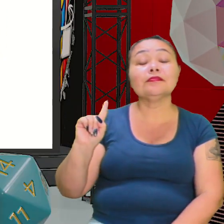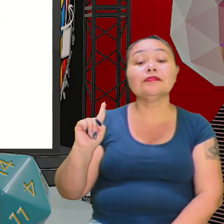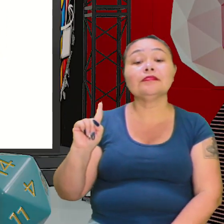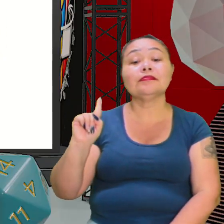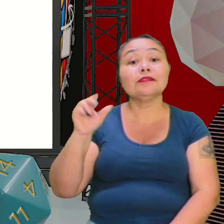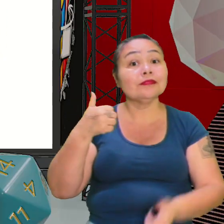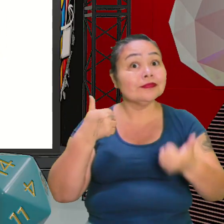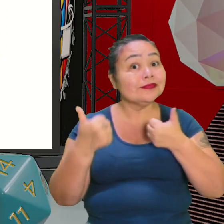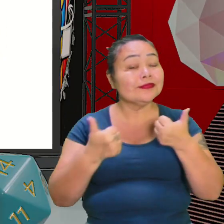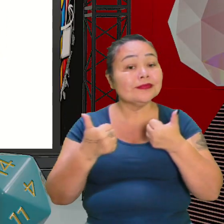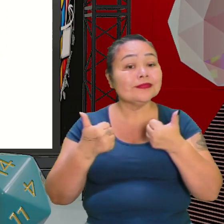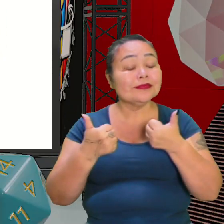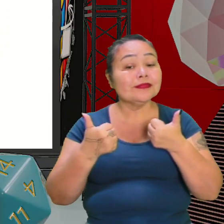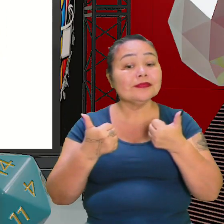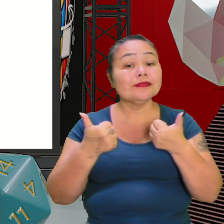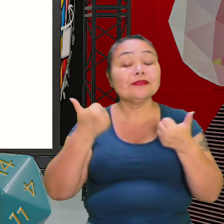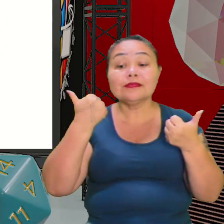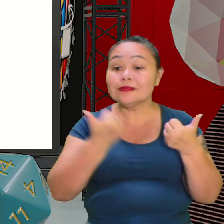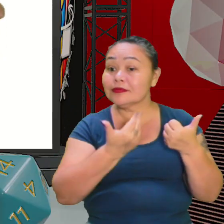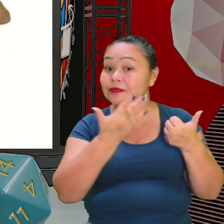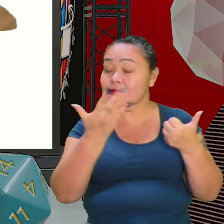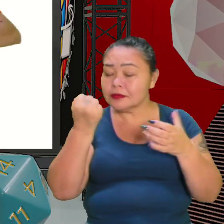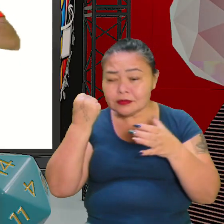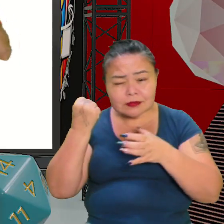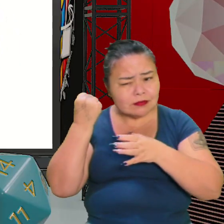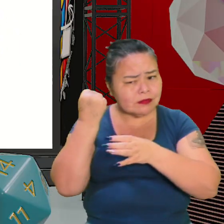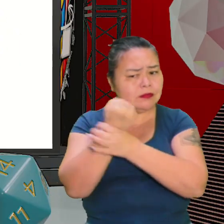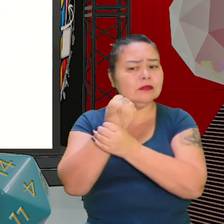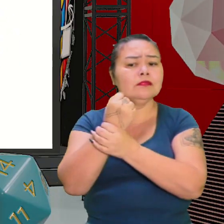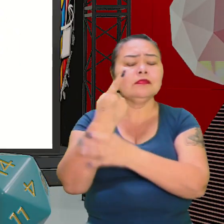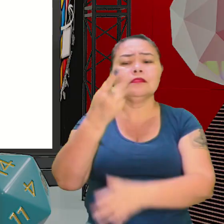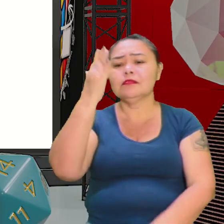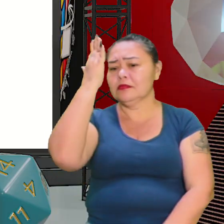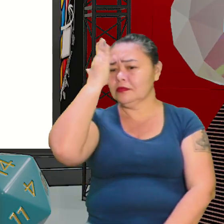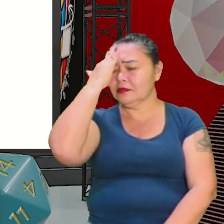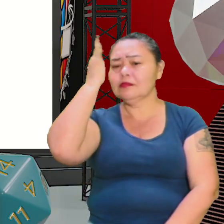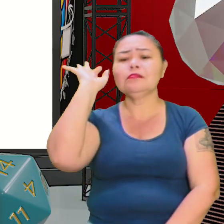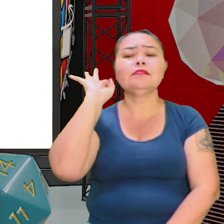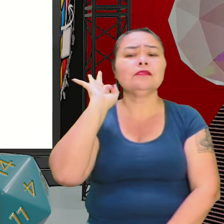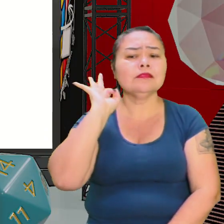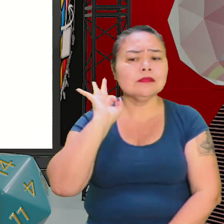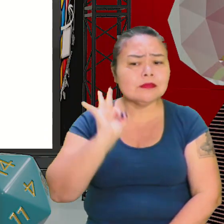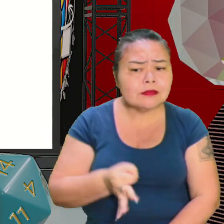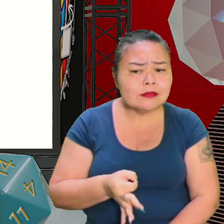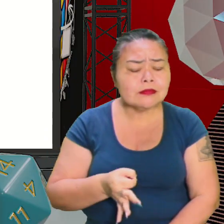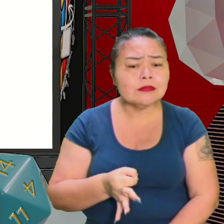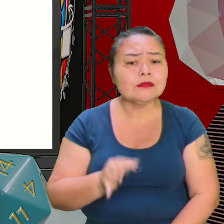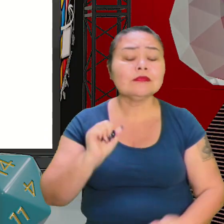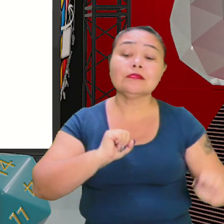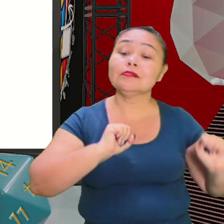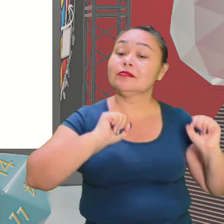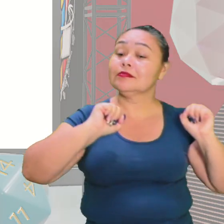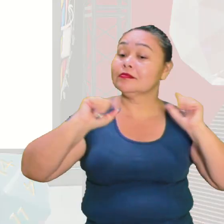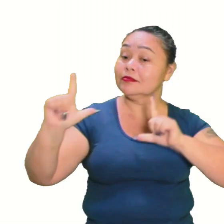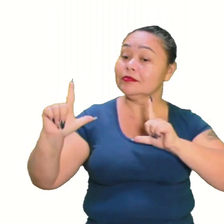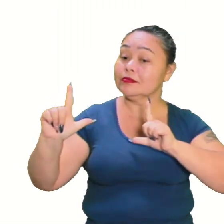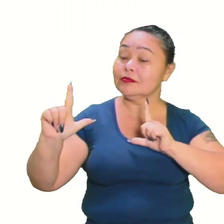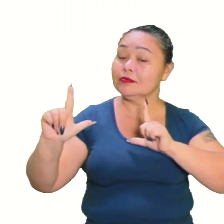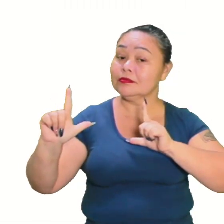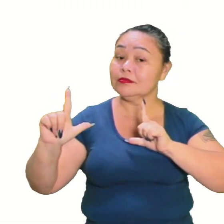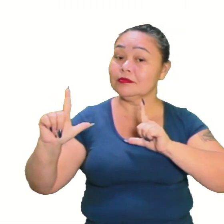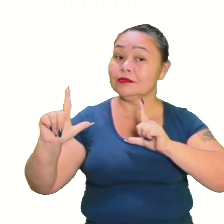aqui. Beleza? E para vocês, para garantir que vocês vão entender mesmo, na telinha,